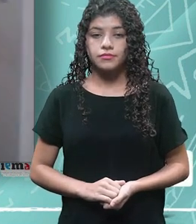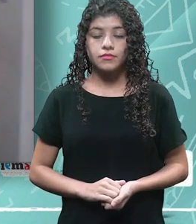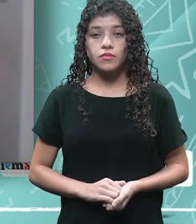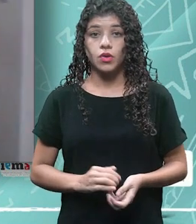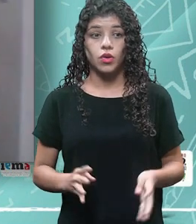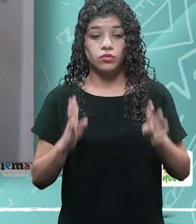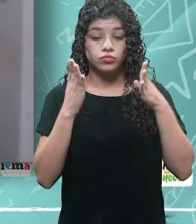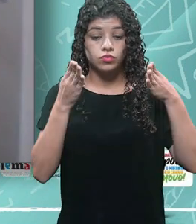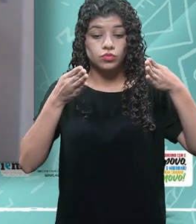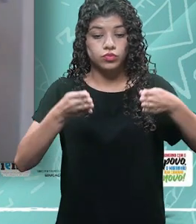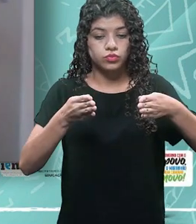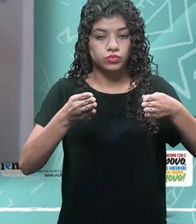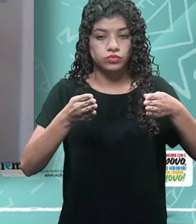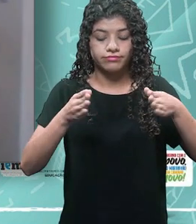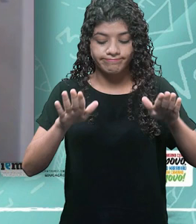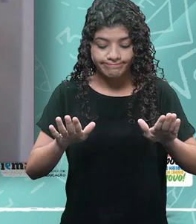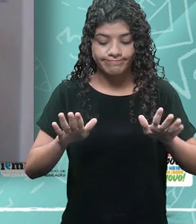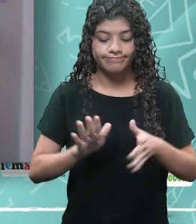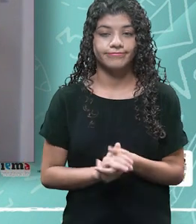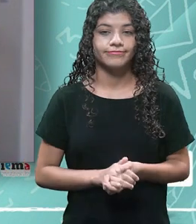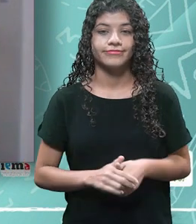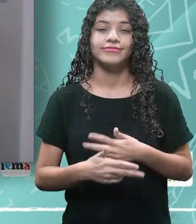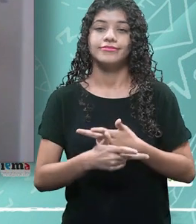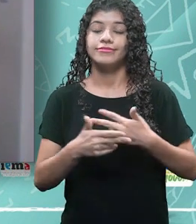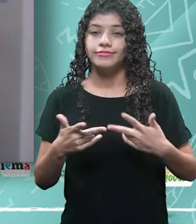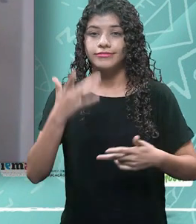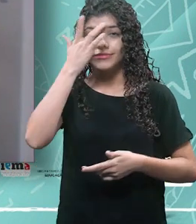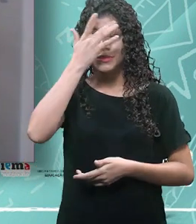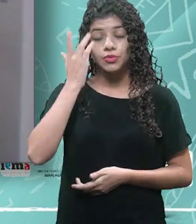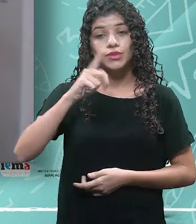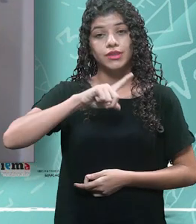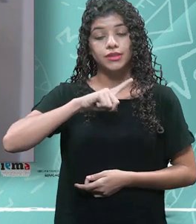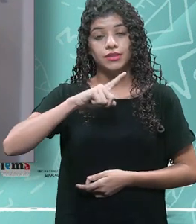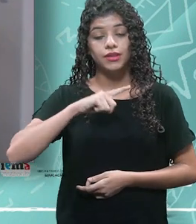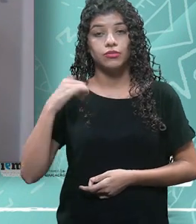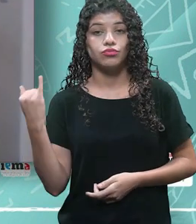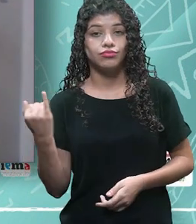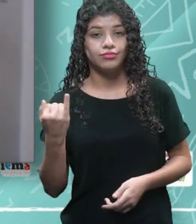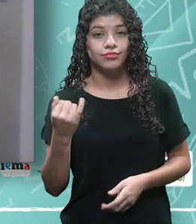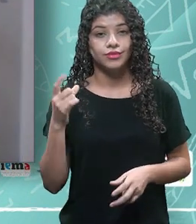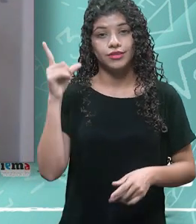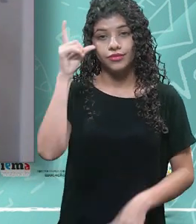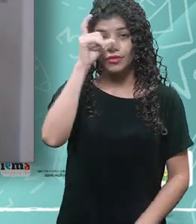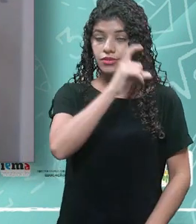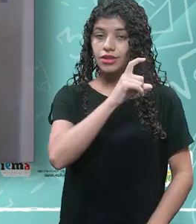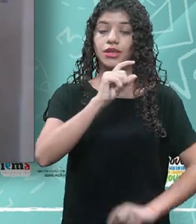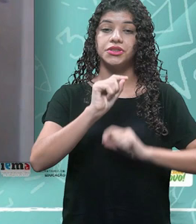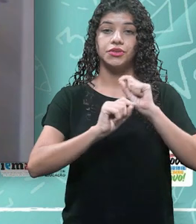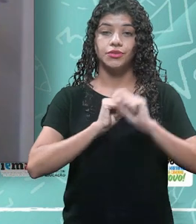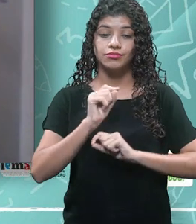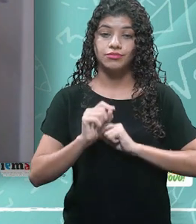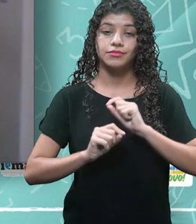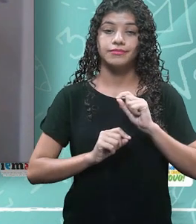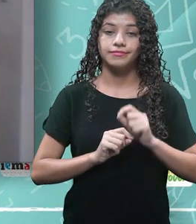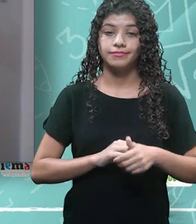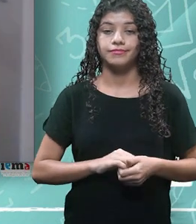você concentre-se gente a maioria das pessoas que T dificuldade em interpretar essa